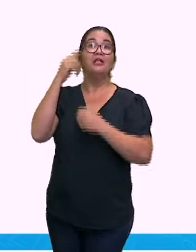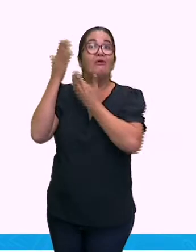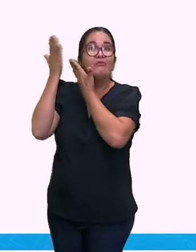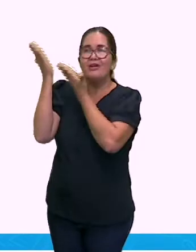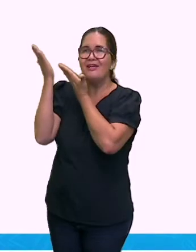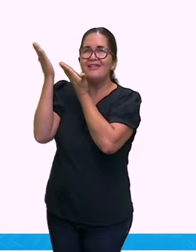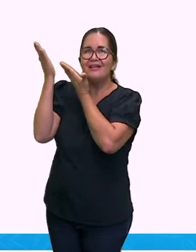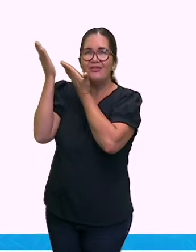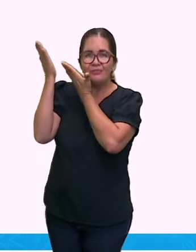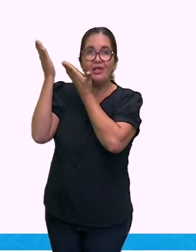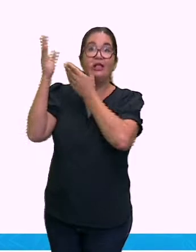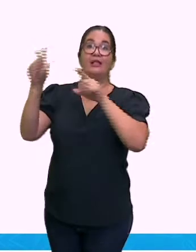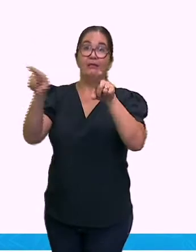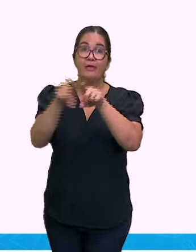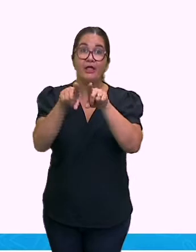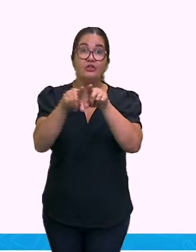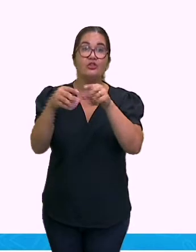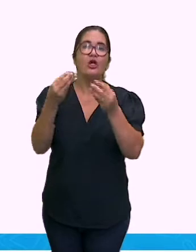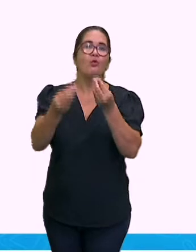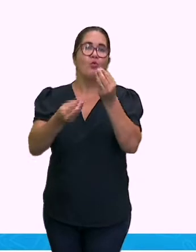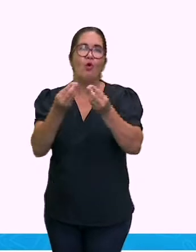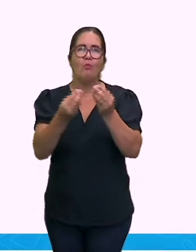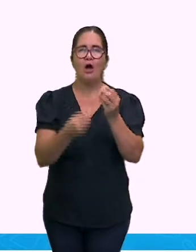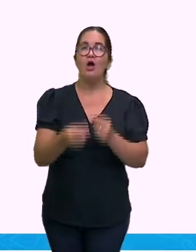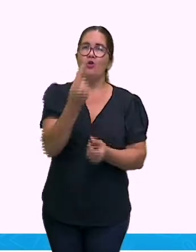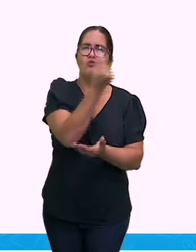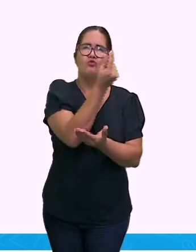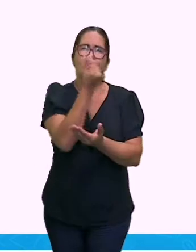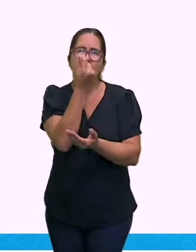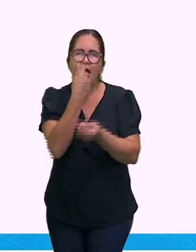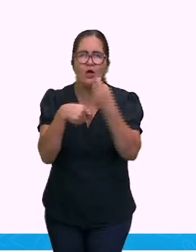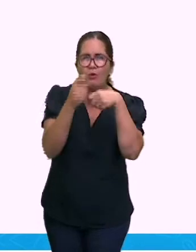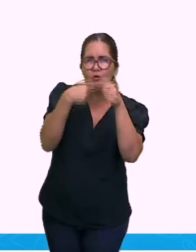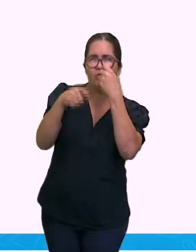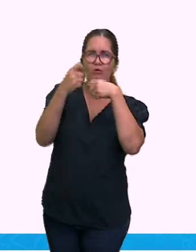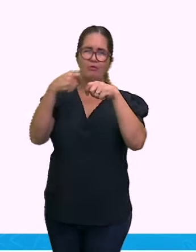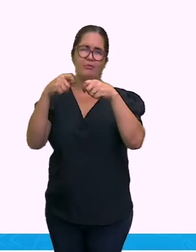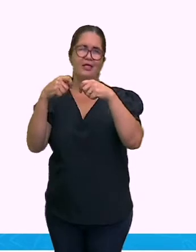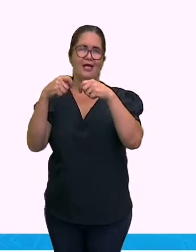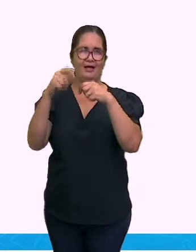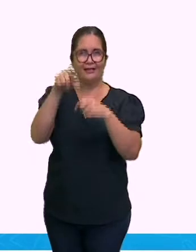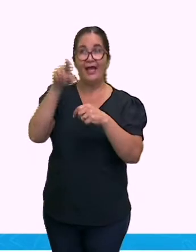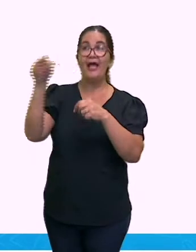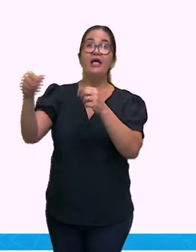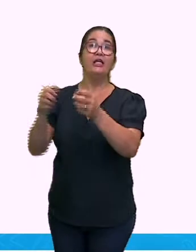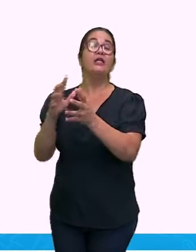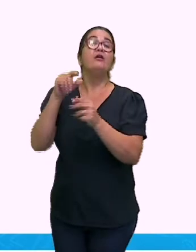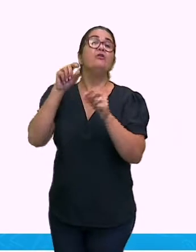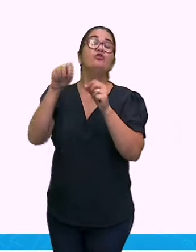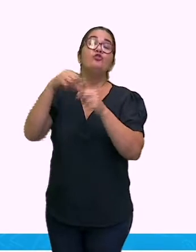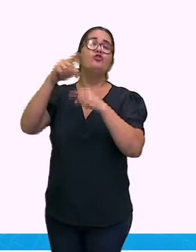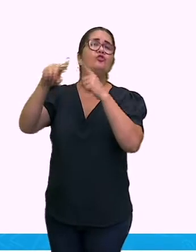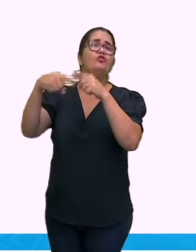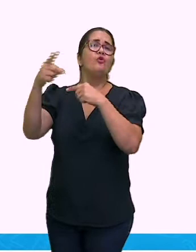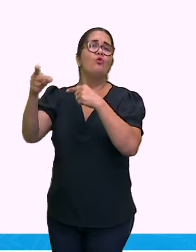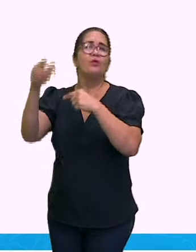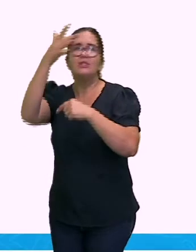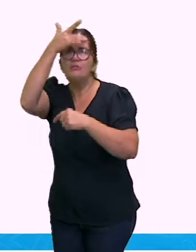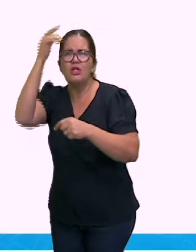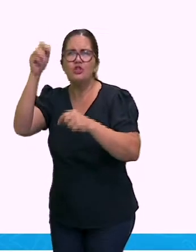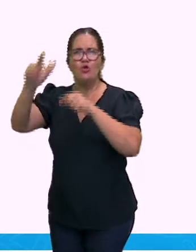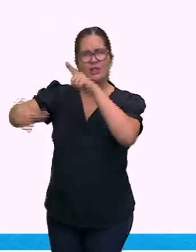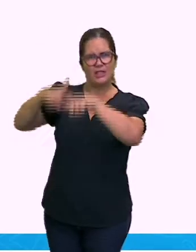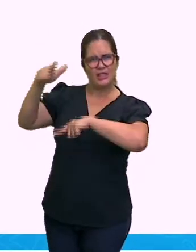poder, vindo da burguesia, dos artesãos,